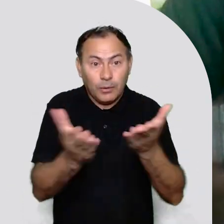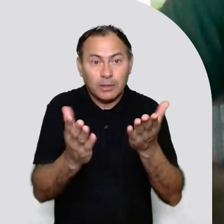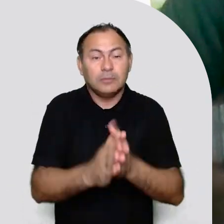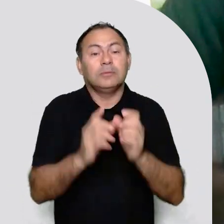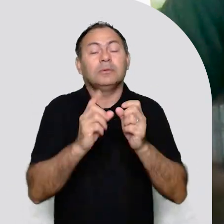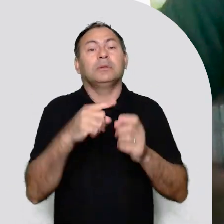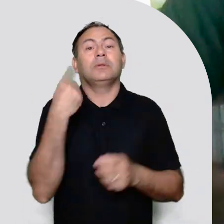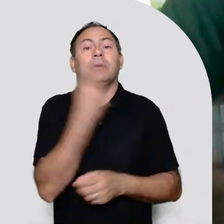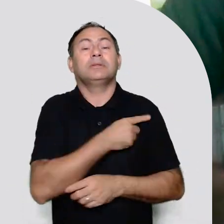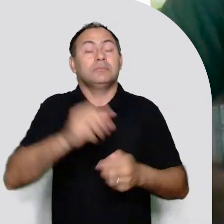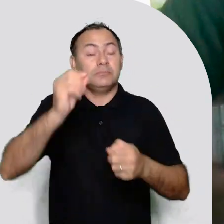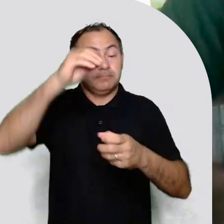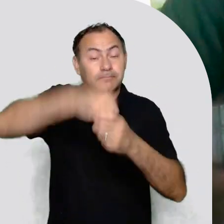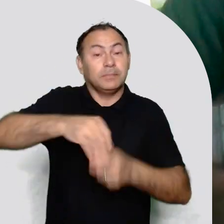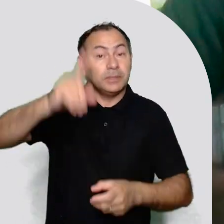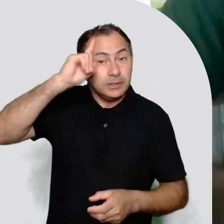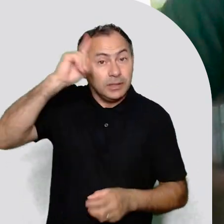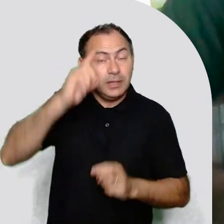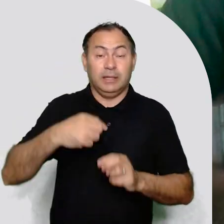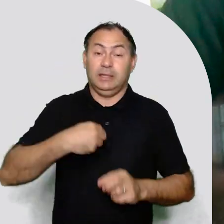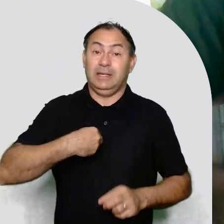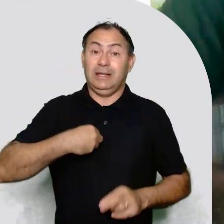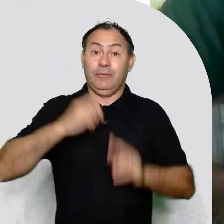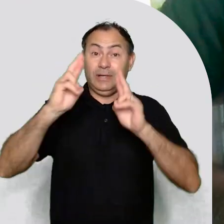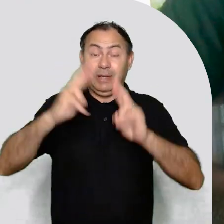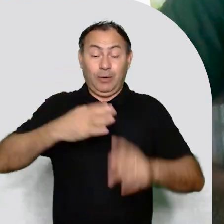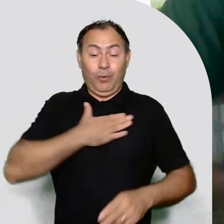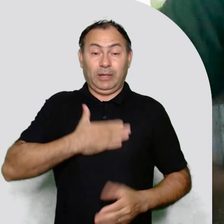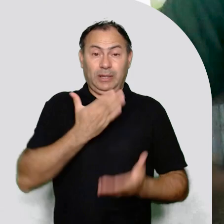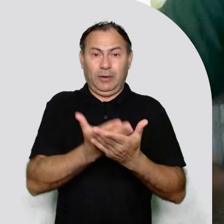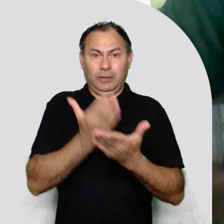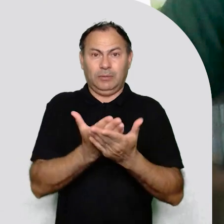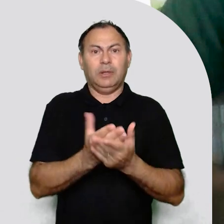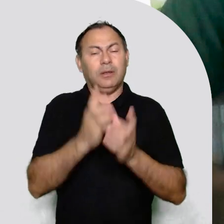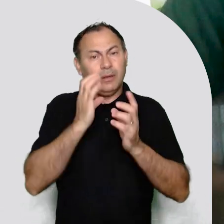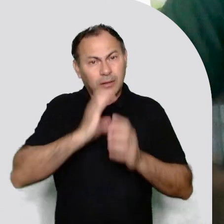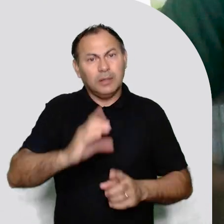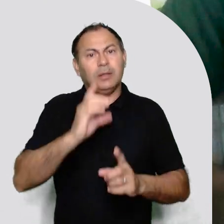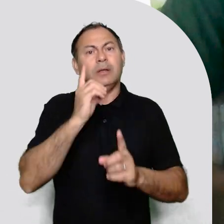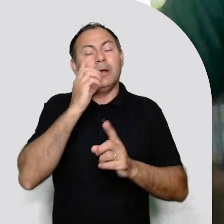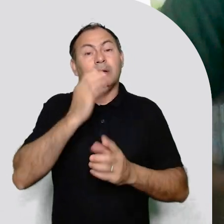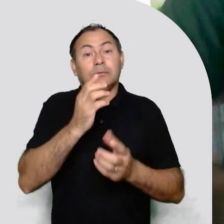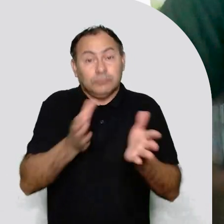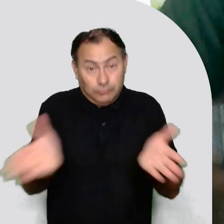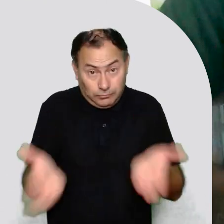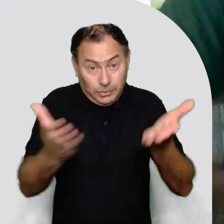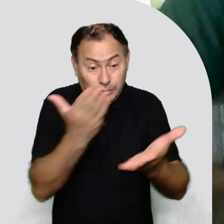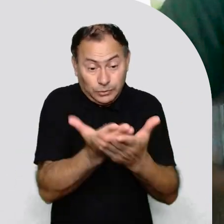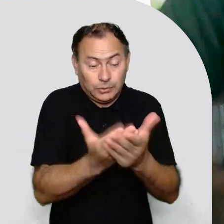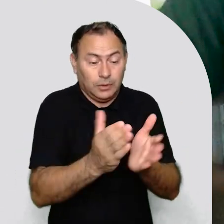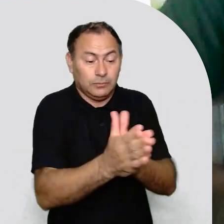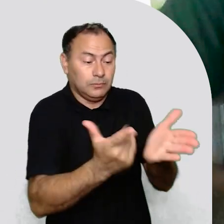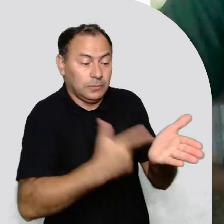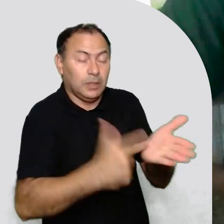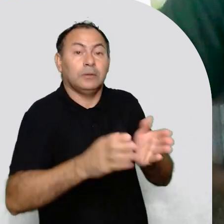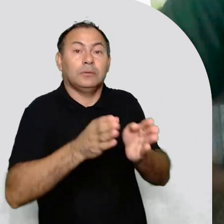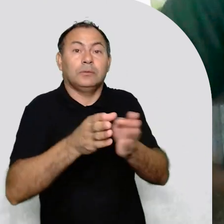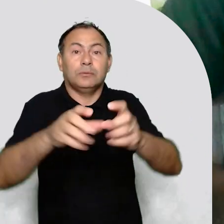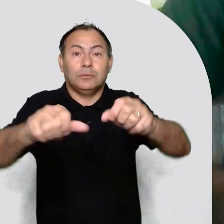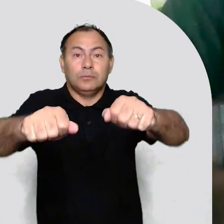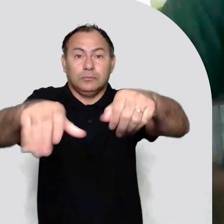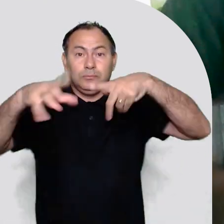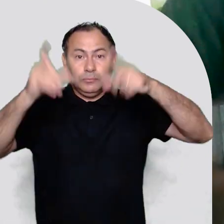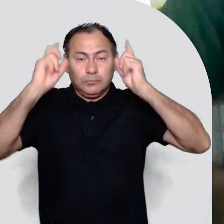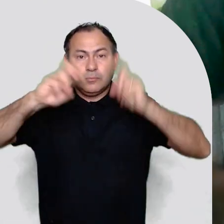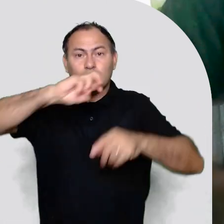que fazem parte do nosso dia a dia. Espero que vocês tenham gostado dessa aula e a gente convida vocês, então, a estudar os cadernos do Concílio,